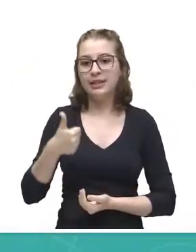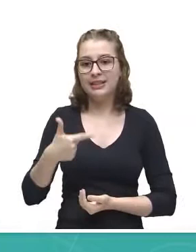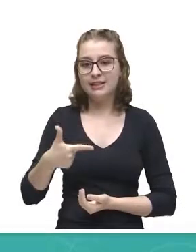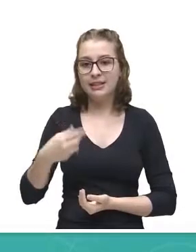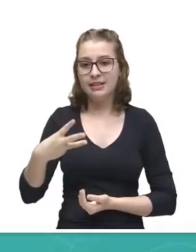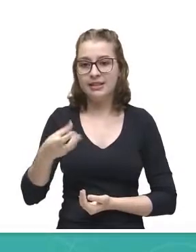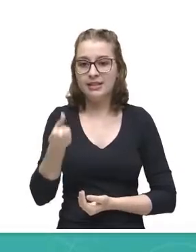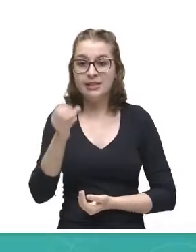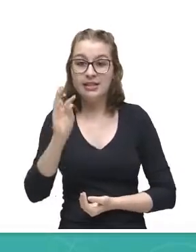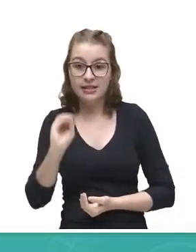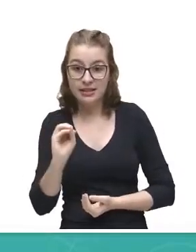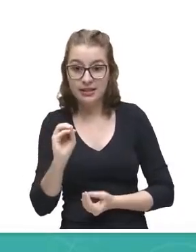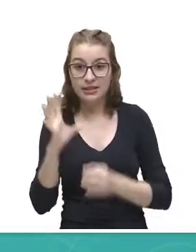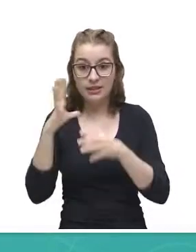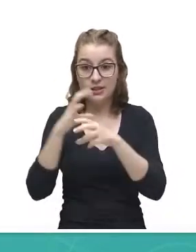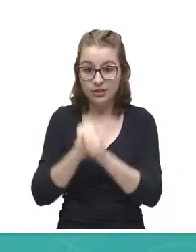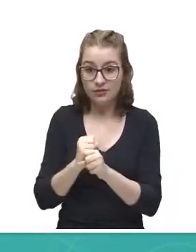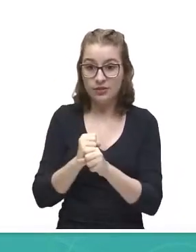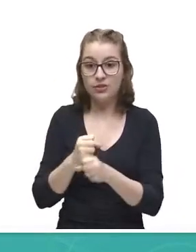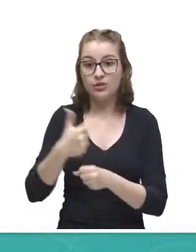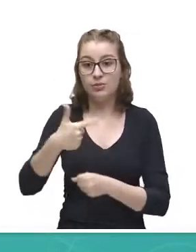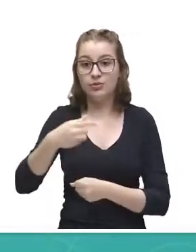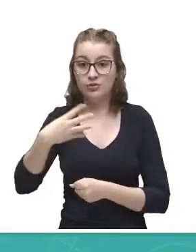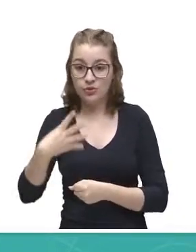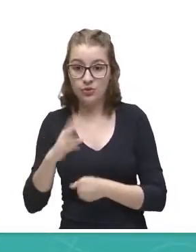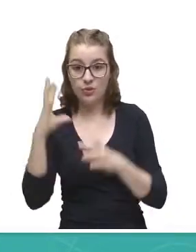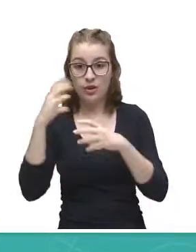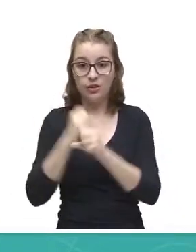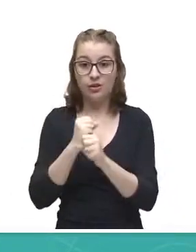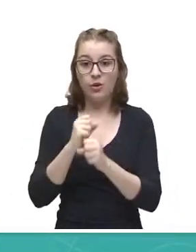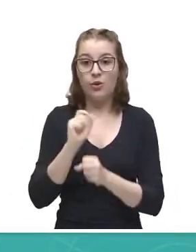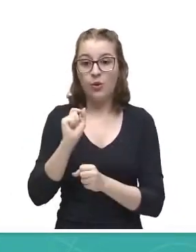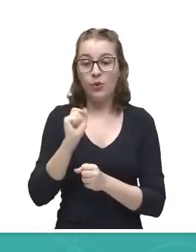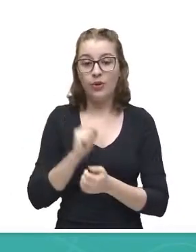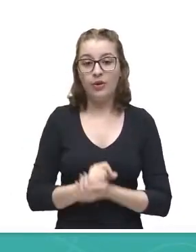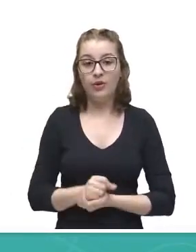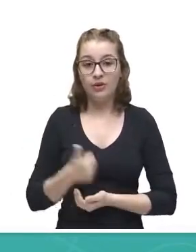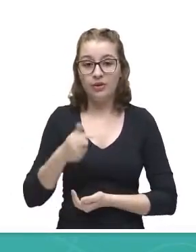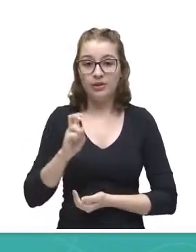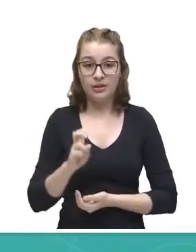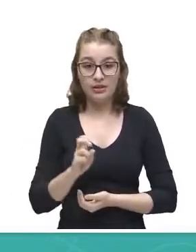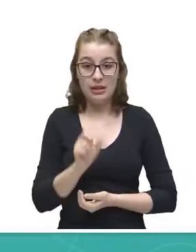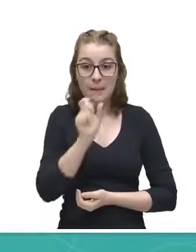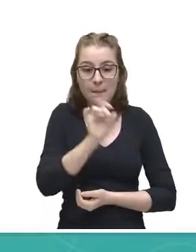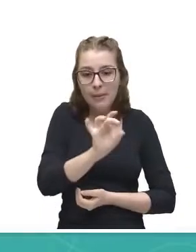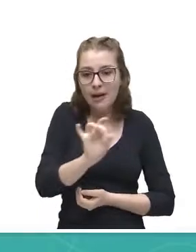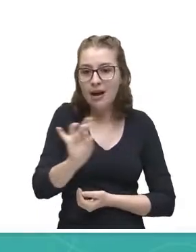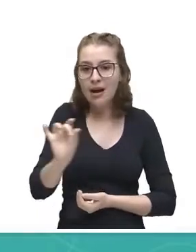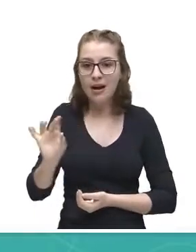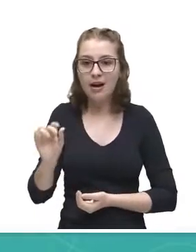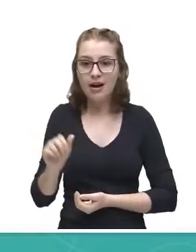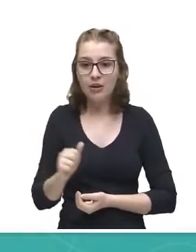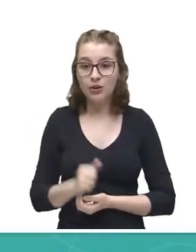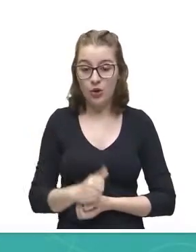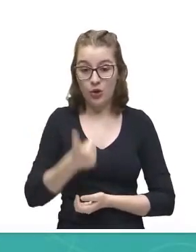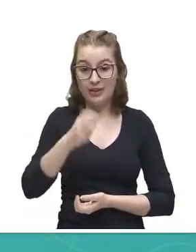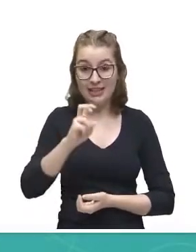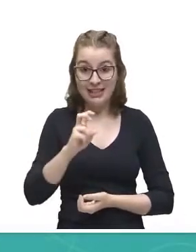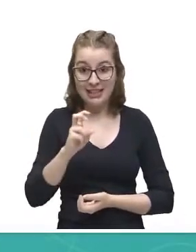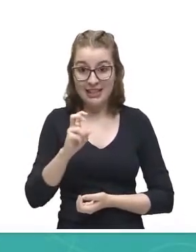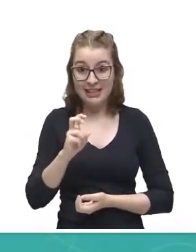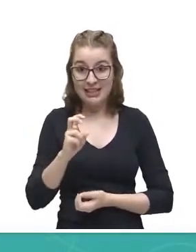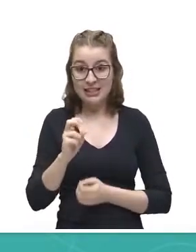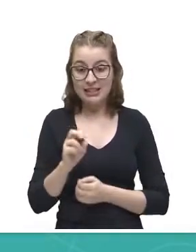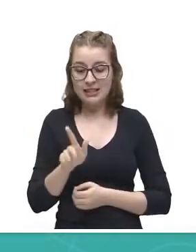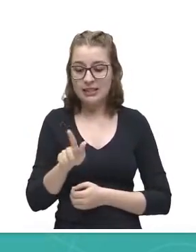horas, vai nos dando aí os 24 fusos horários, e cada fuso vai ter o quê? 15 graus, né,